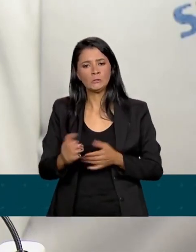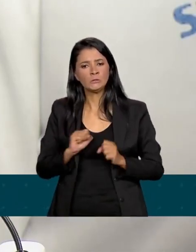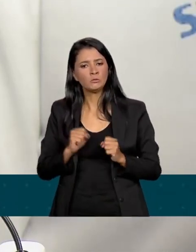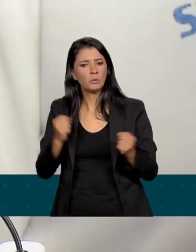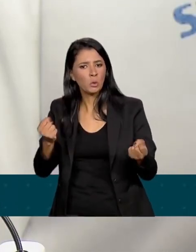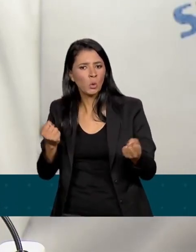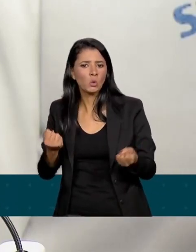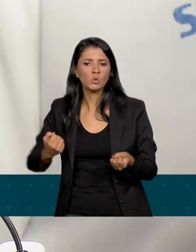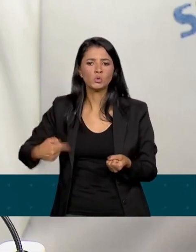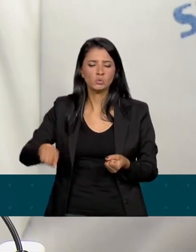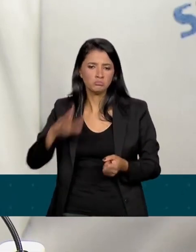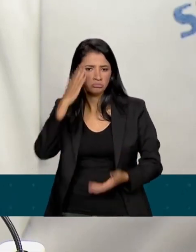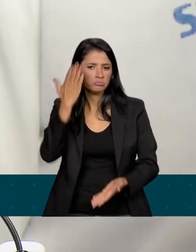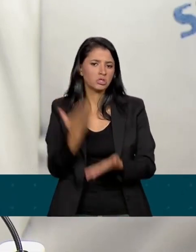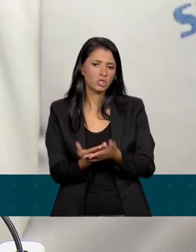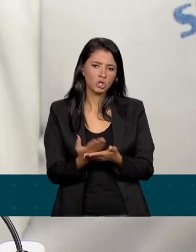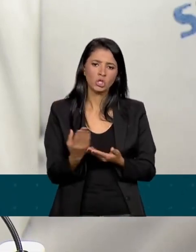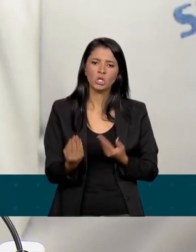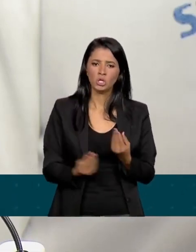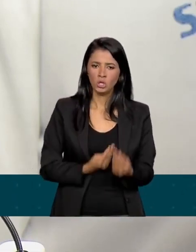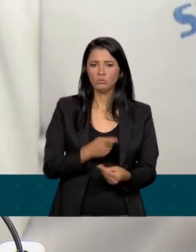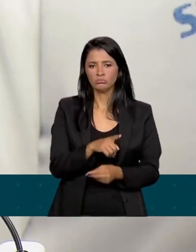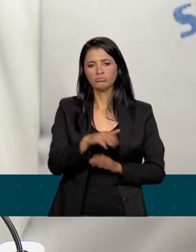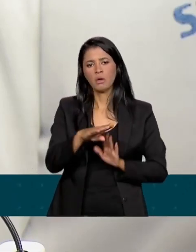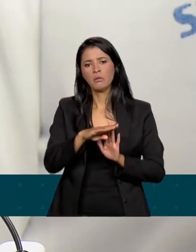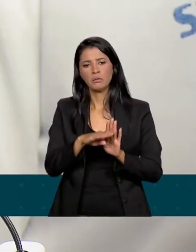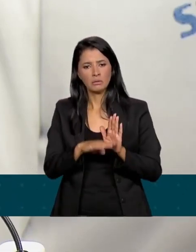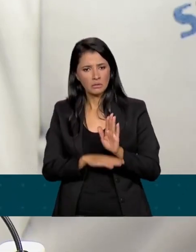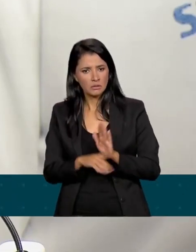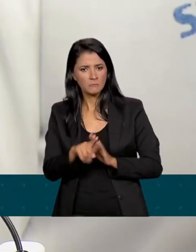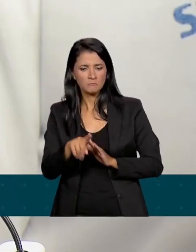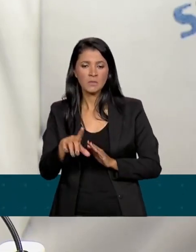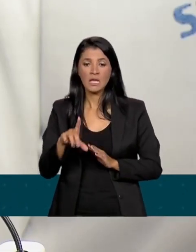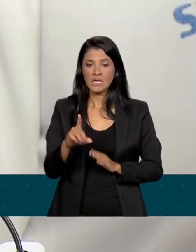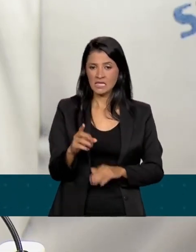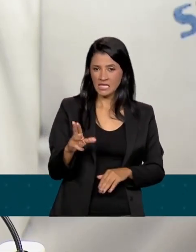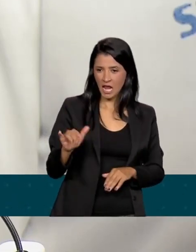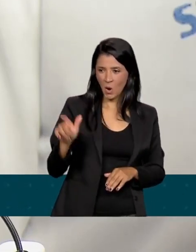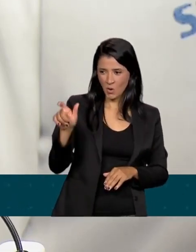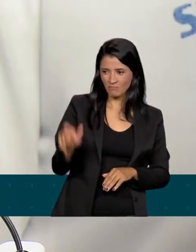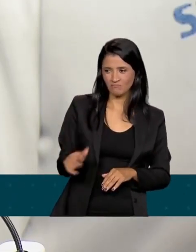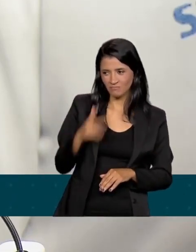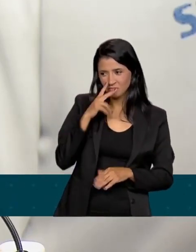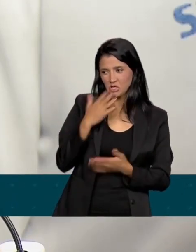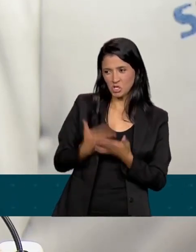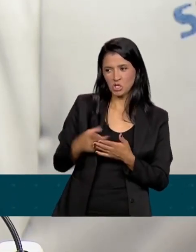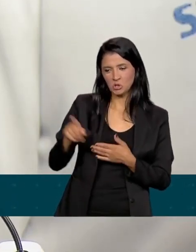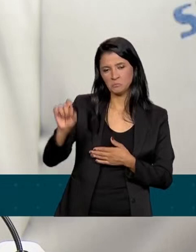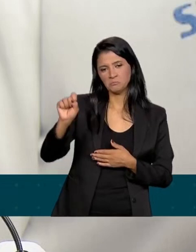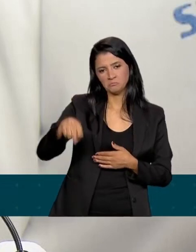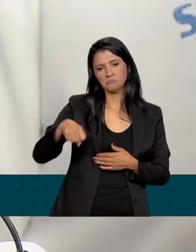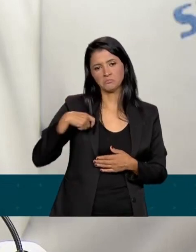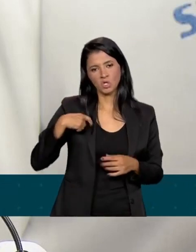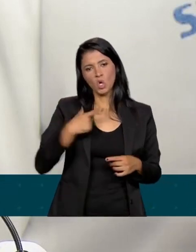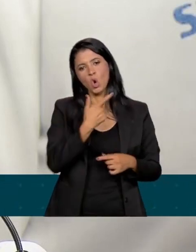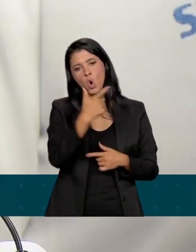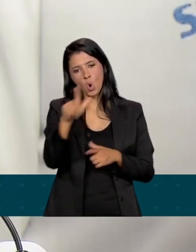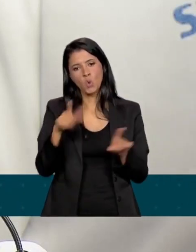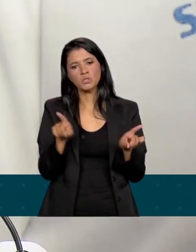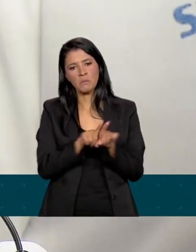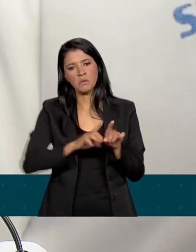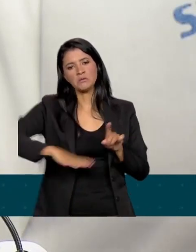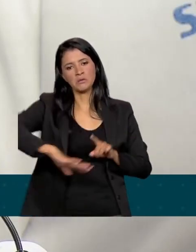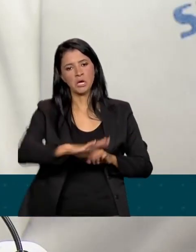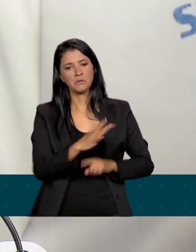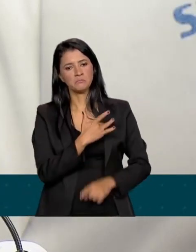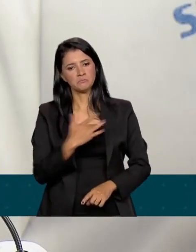iniciativas, e eu creio que essa agenda, Drauro, é uma agenda que, acompanhada, como todas as outras, da saúde,